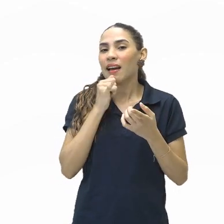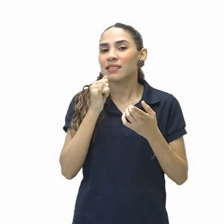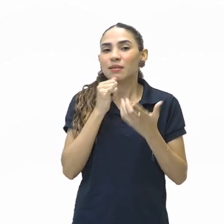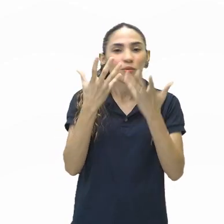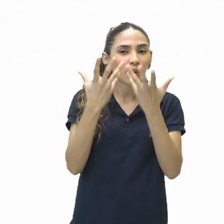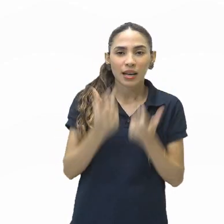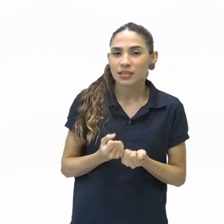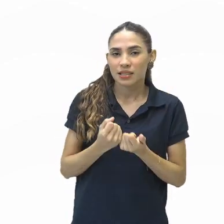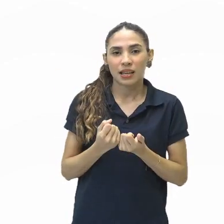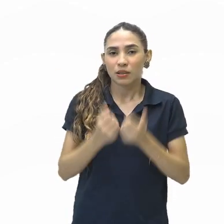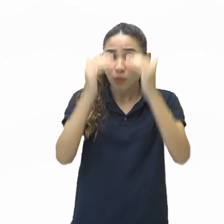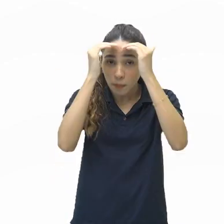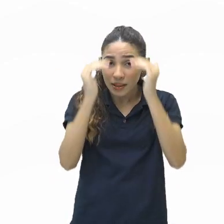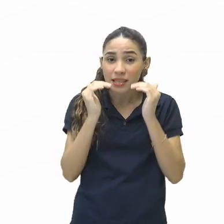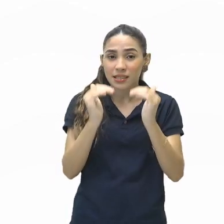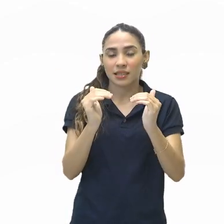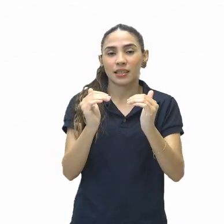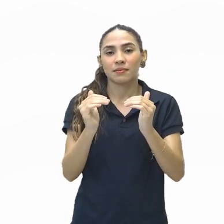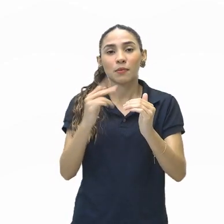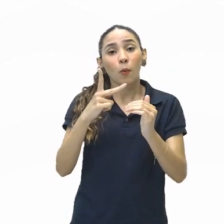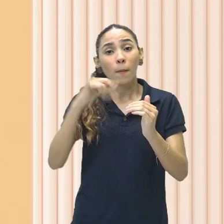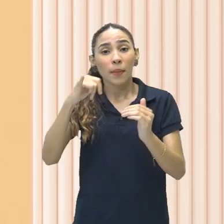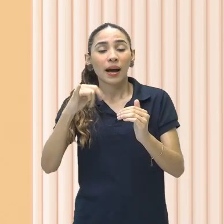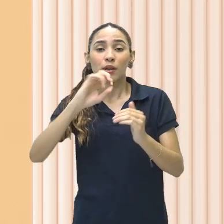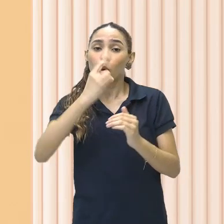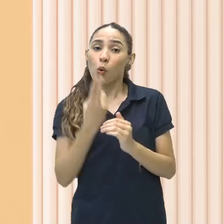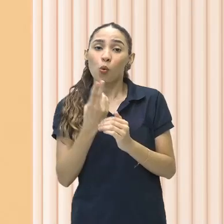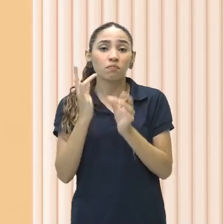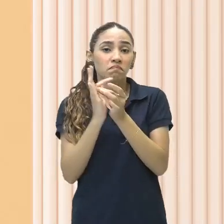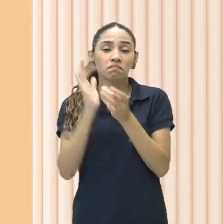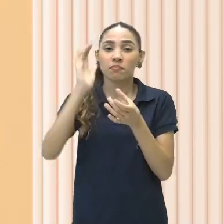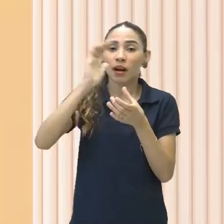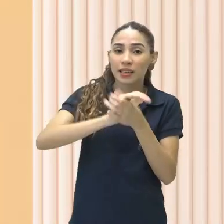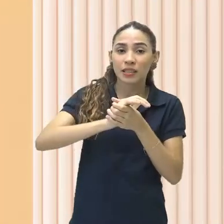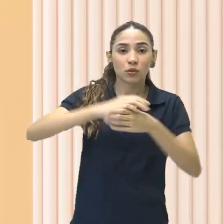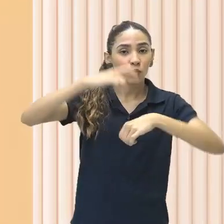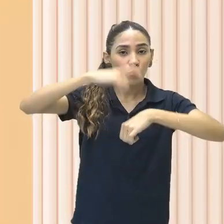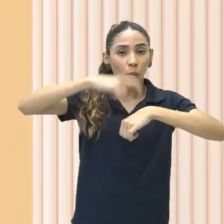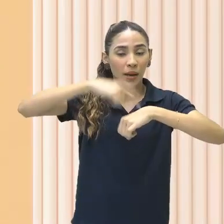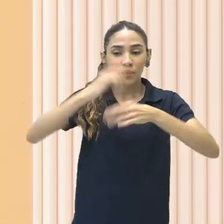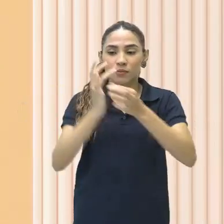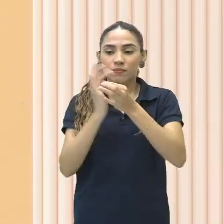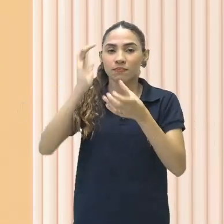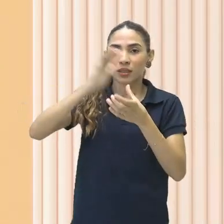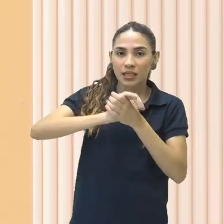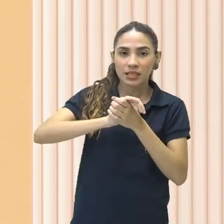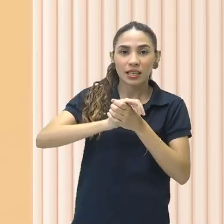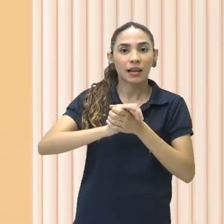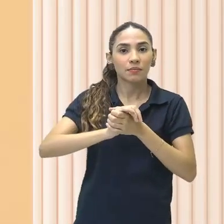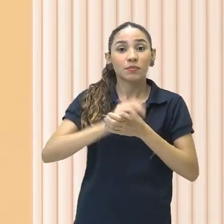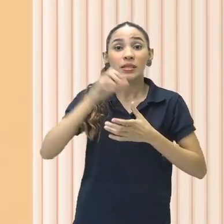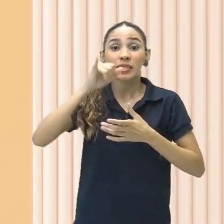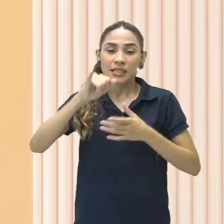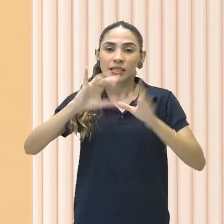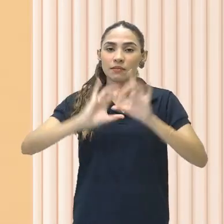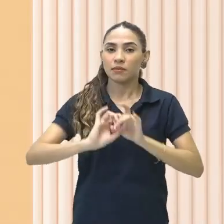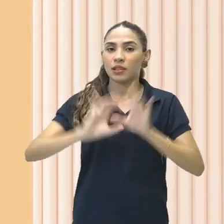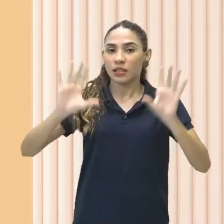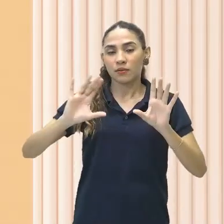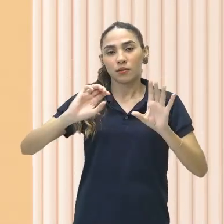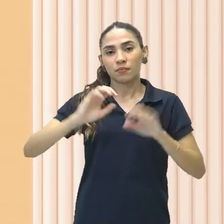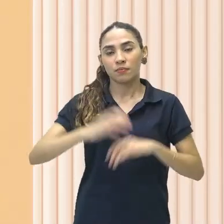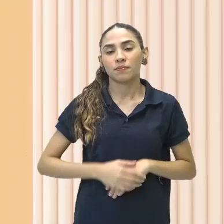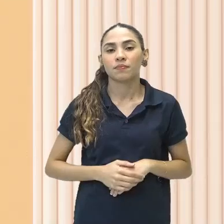faziam aquilo que o seu pai ou o seu marido, quando ela fosse casada, né, autorizasse.